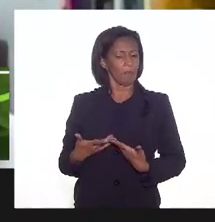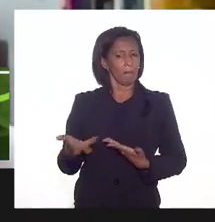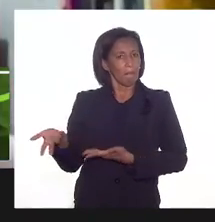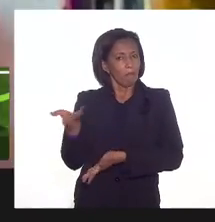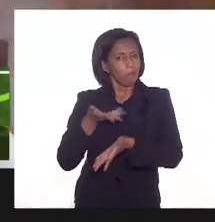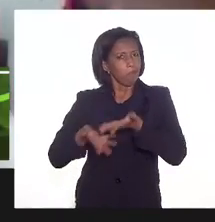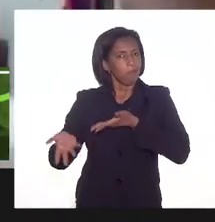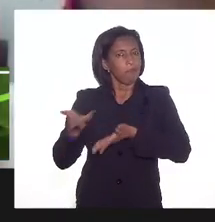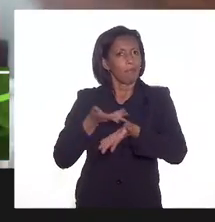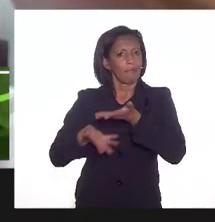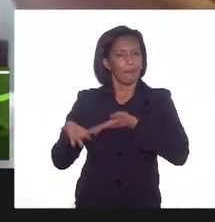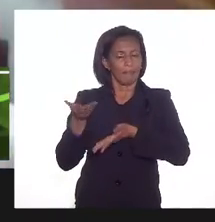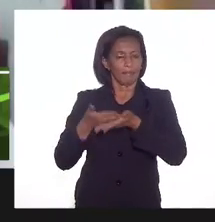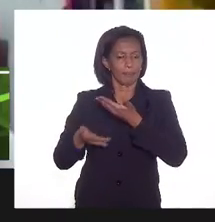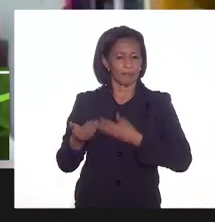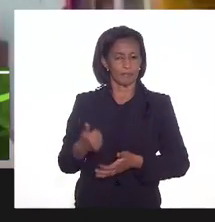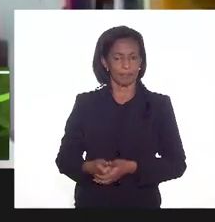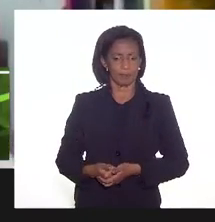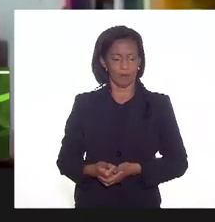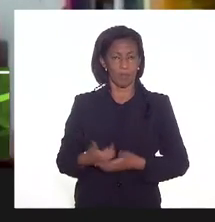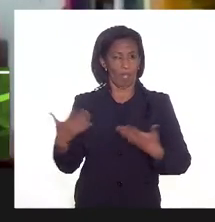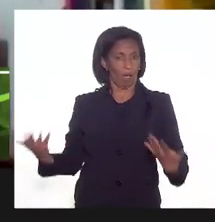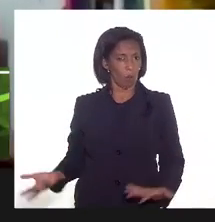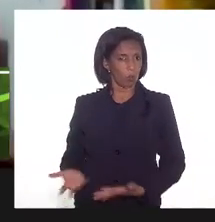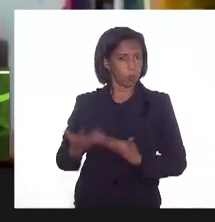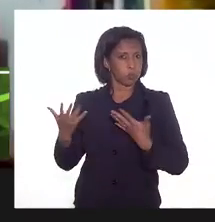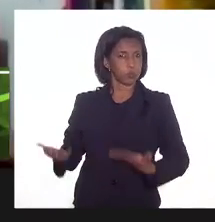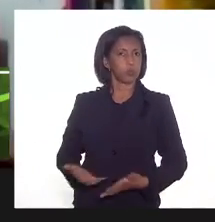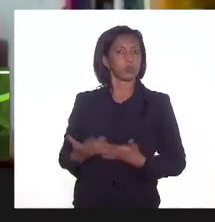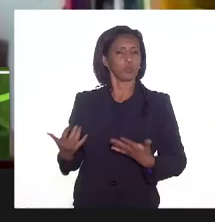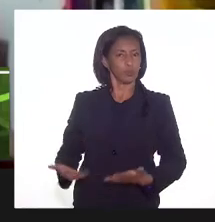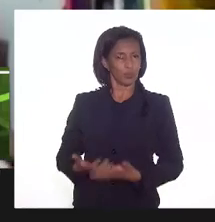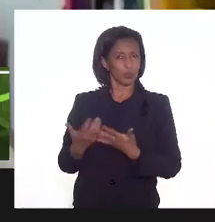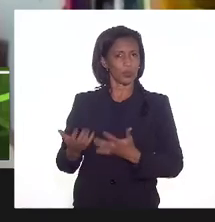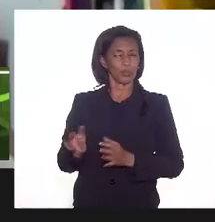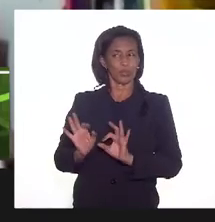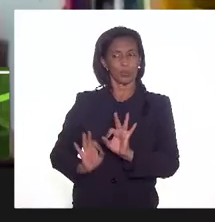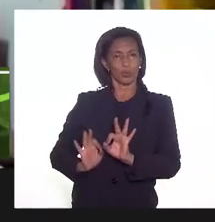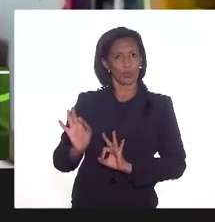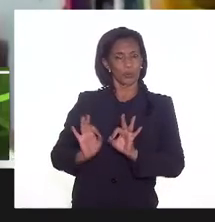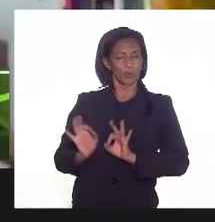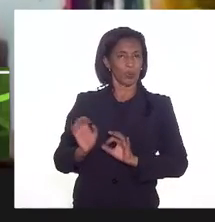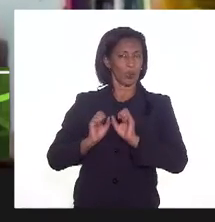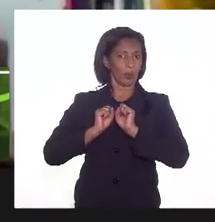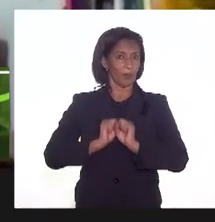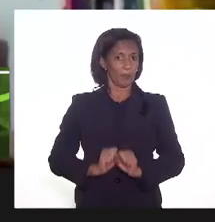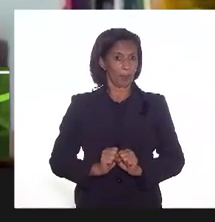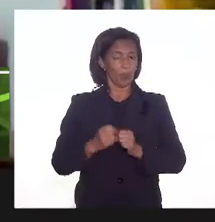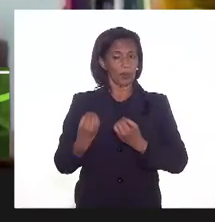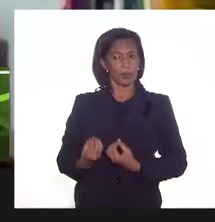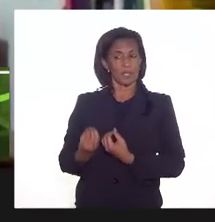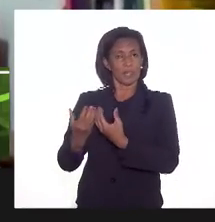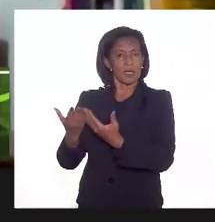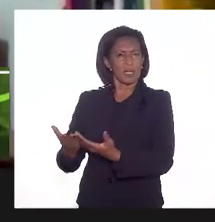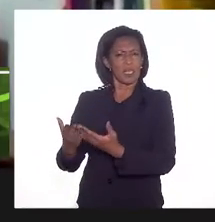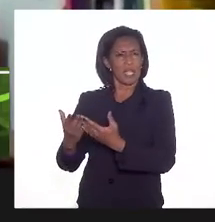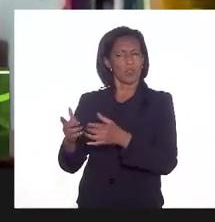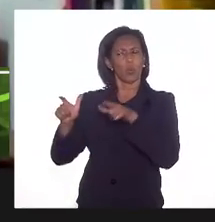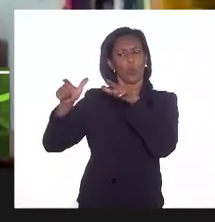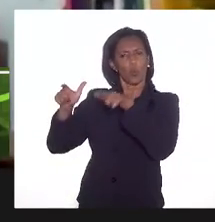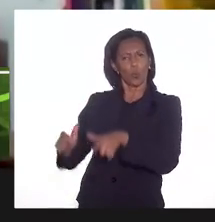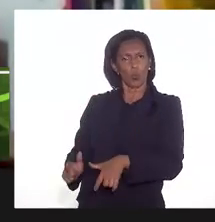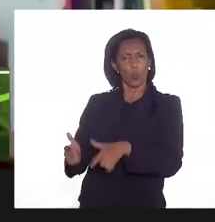participou e incentivou da maneira que pôde cedendo as instalações